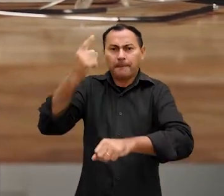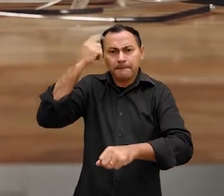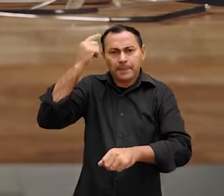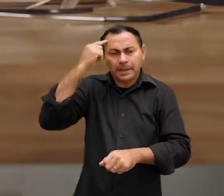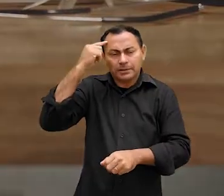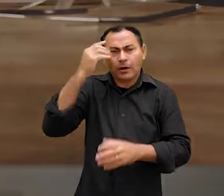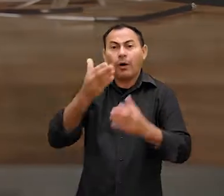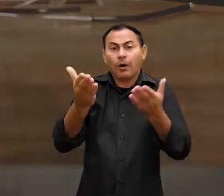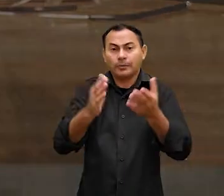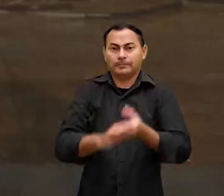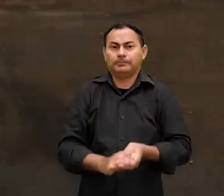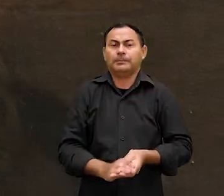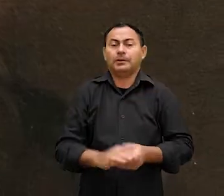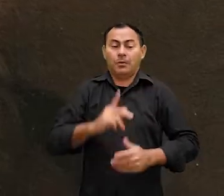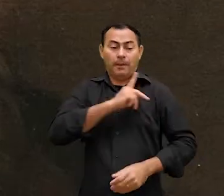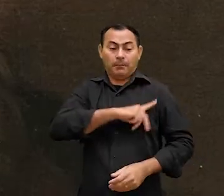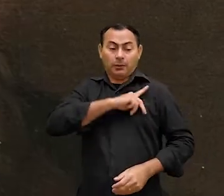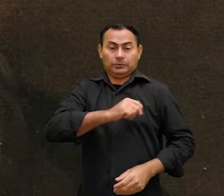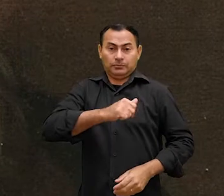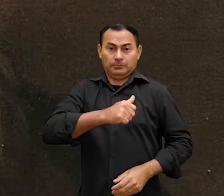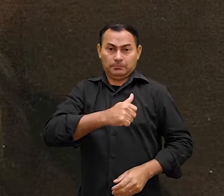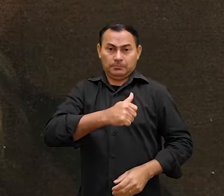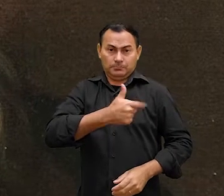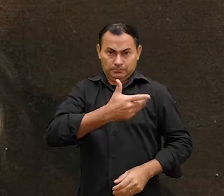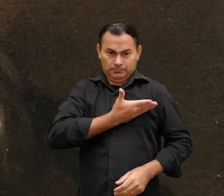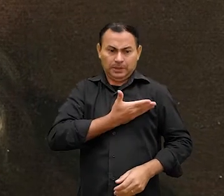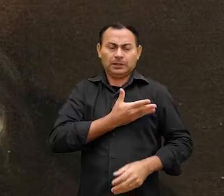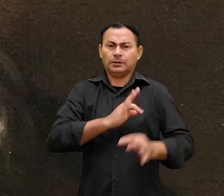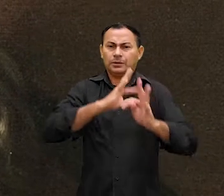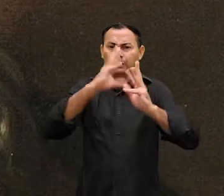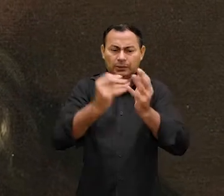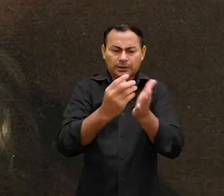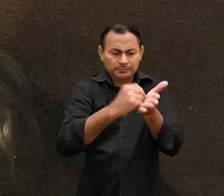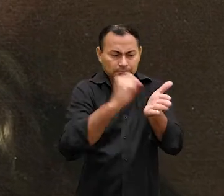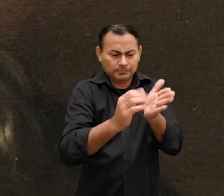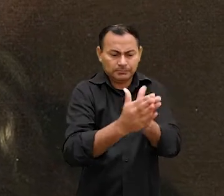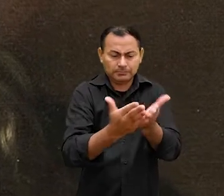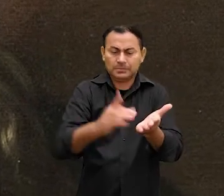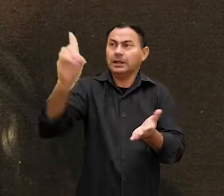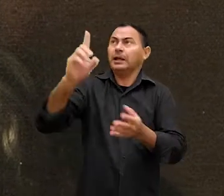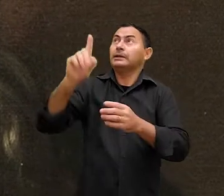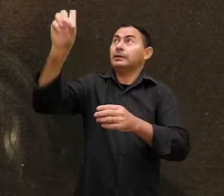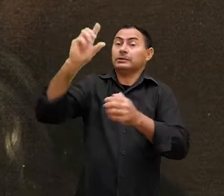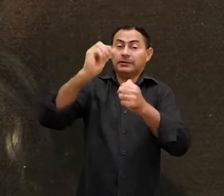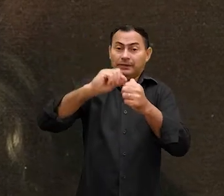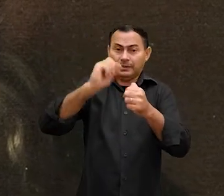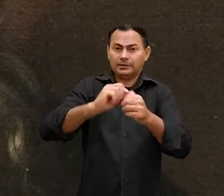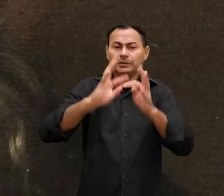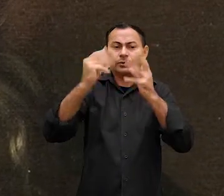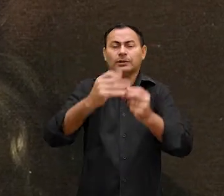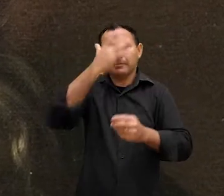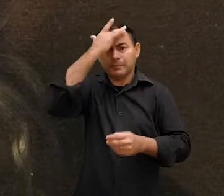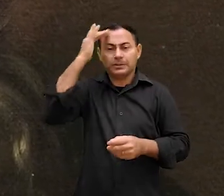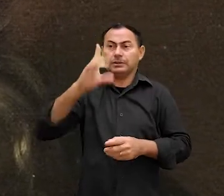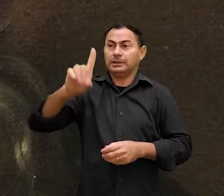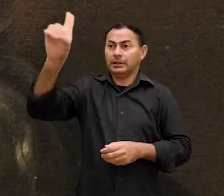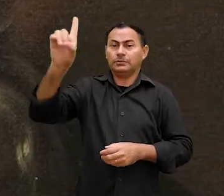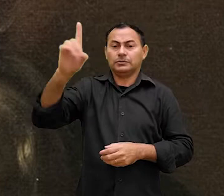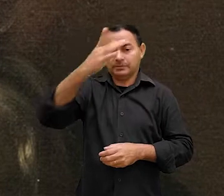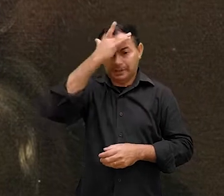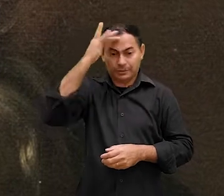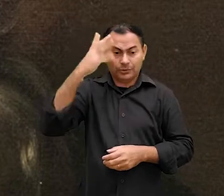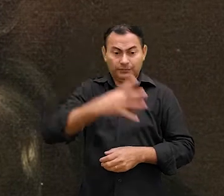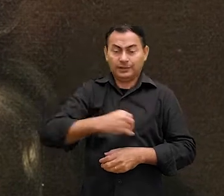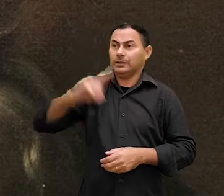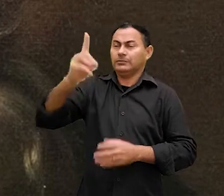essa perspectiva. O apóstolo Paulo declara que toda a Escritura é inspirada por Deus e boa para várias coisas, a fim de que o homem de Deus seja